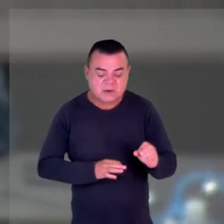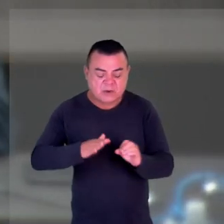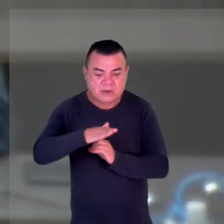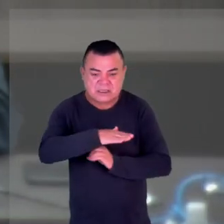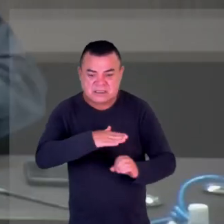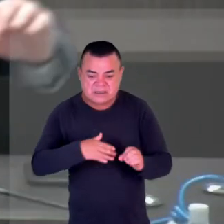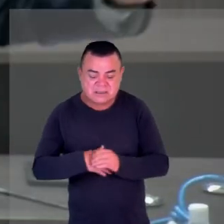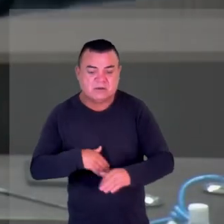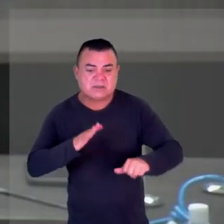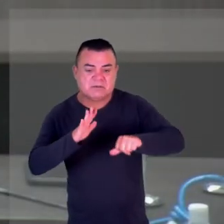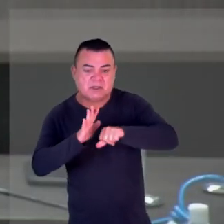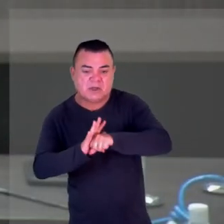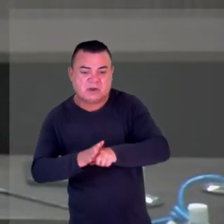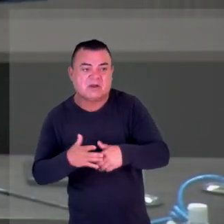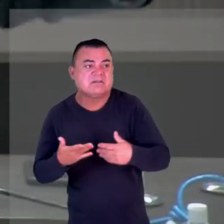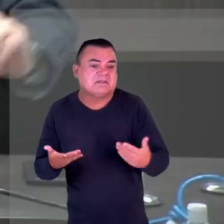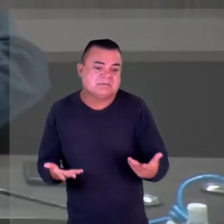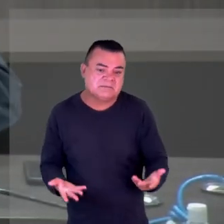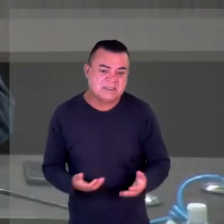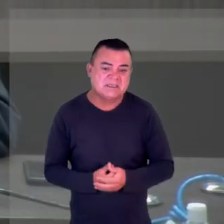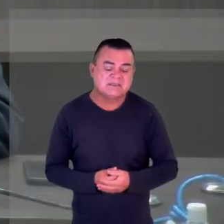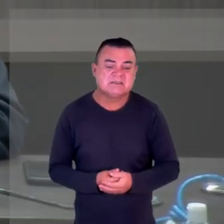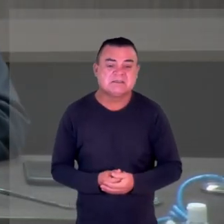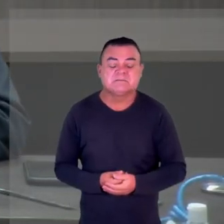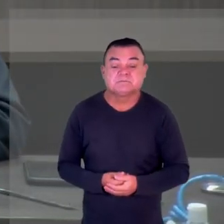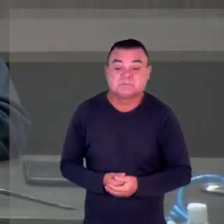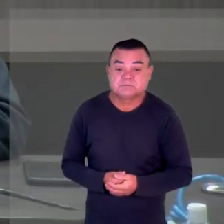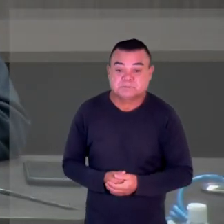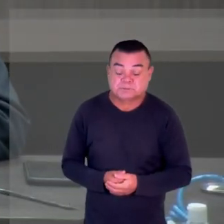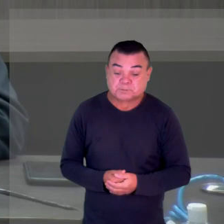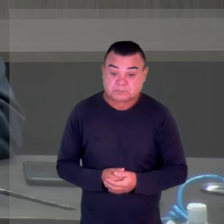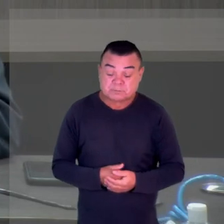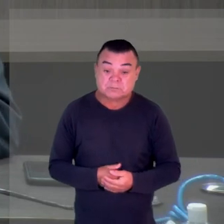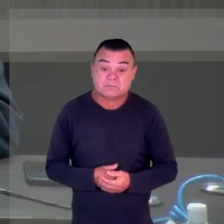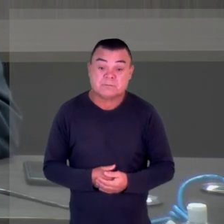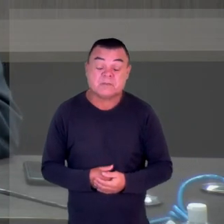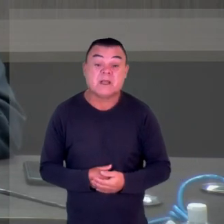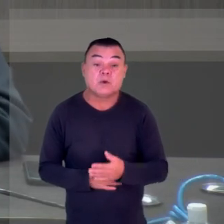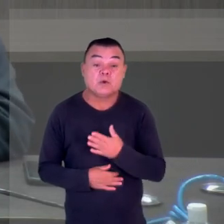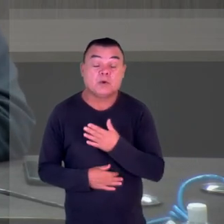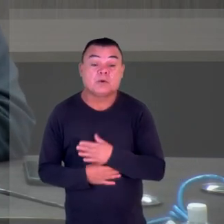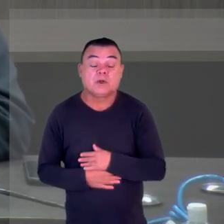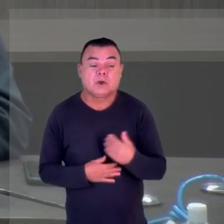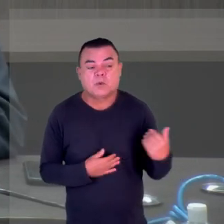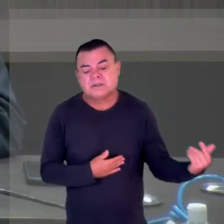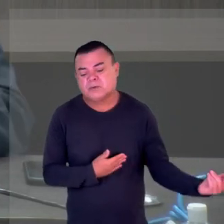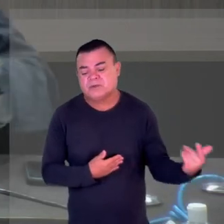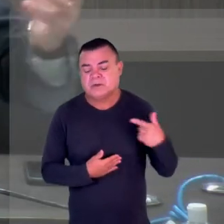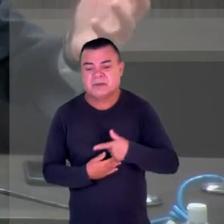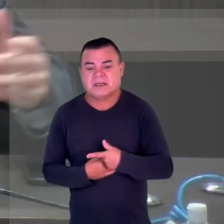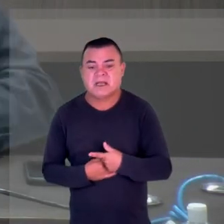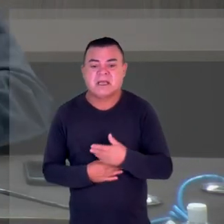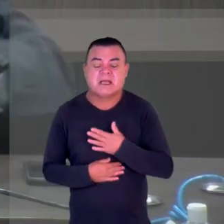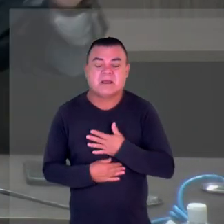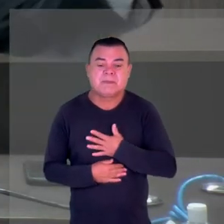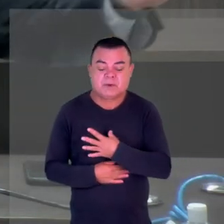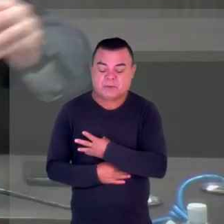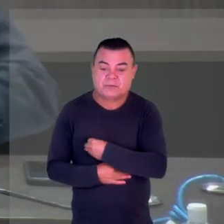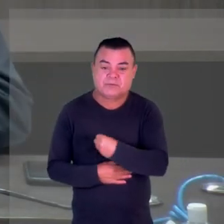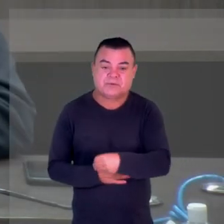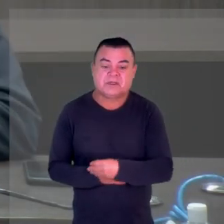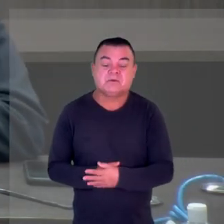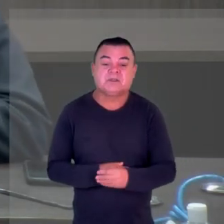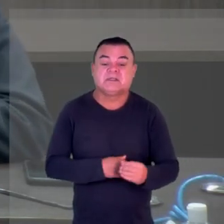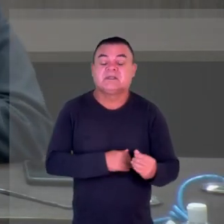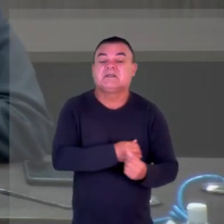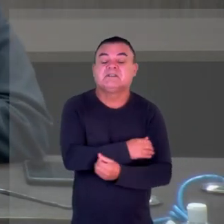confidenciar no carro do hotel para cá o meu filho engenheiro civil me ligou falou pai tudo bem né contei que estava saindo de